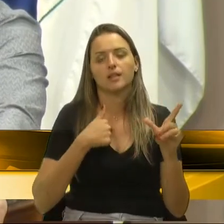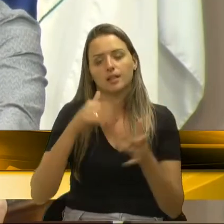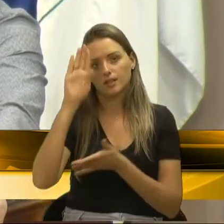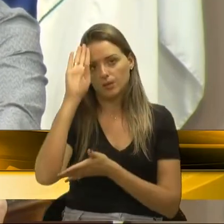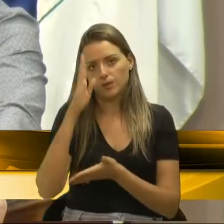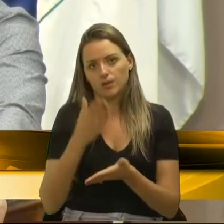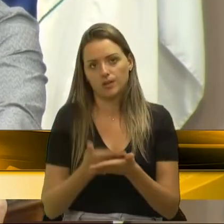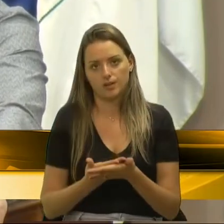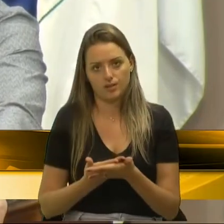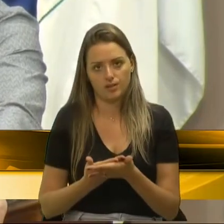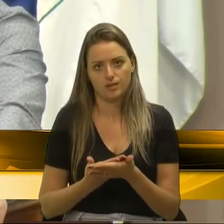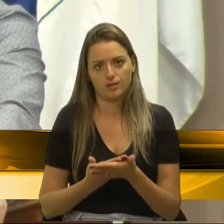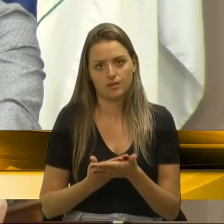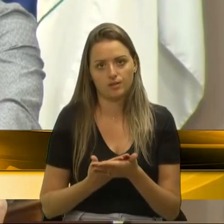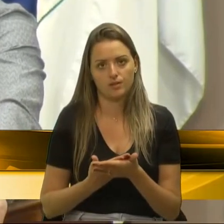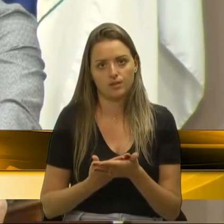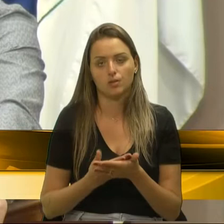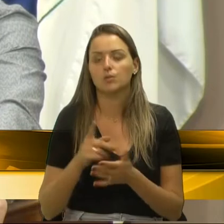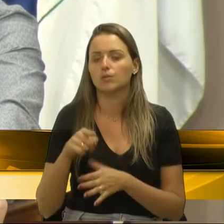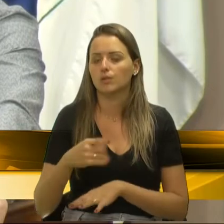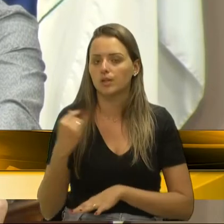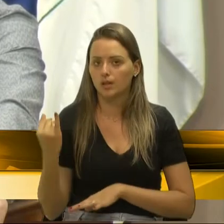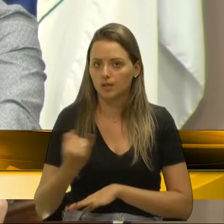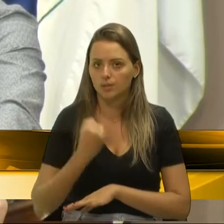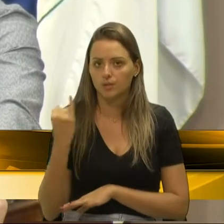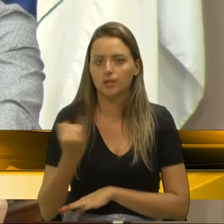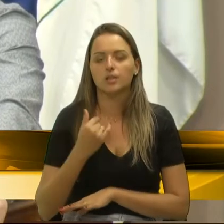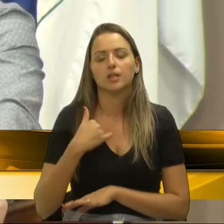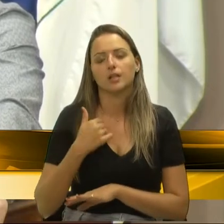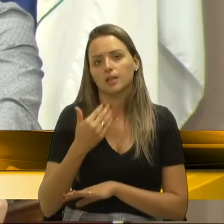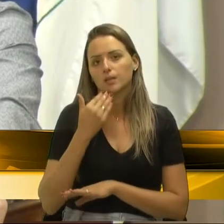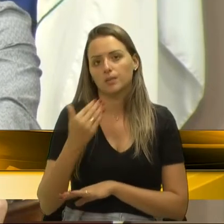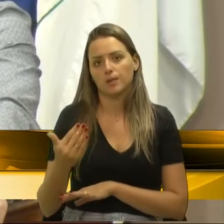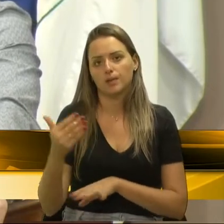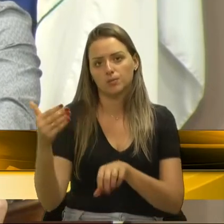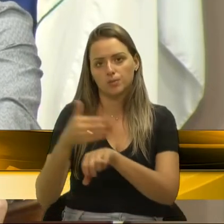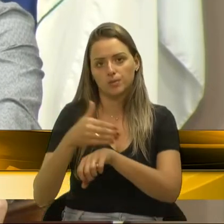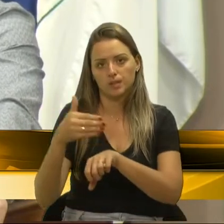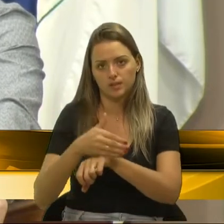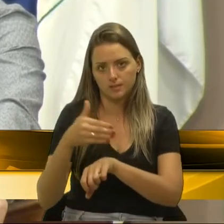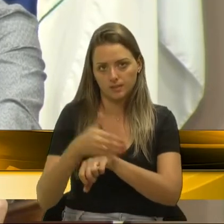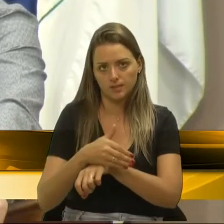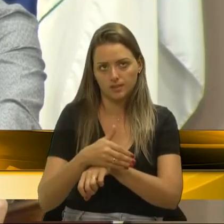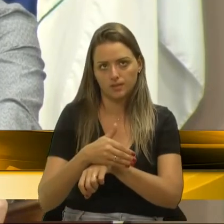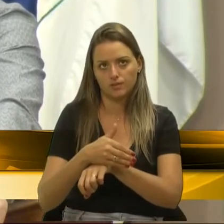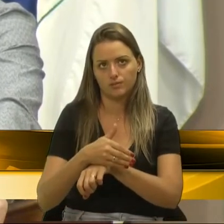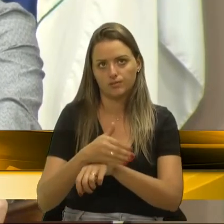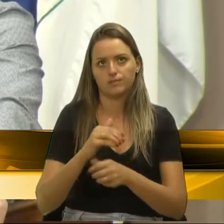que é de extrema importância e eu peço a participação